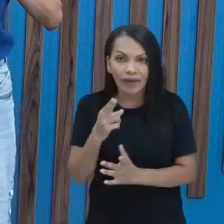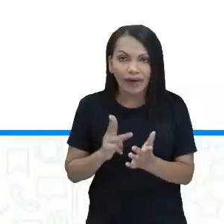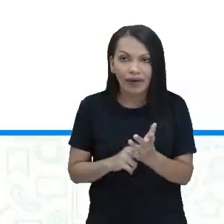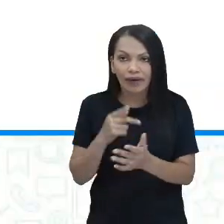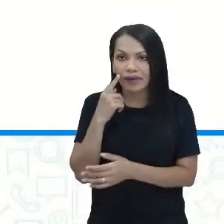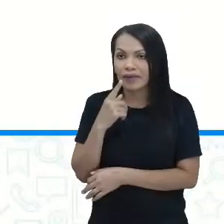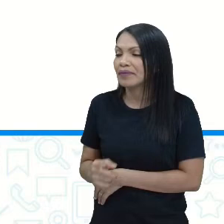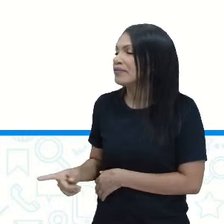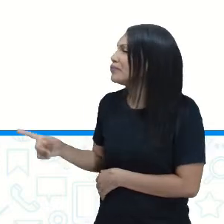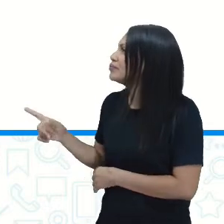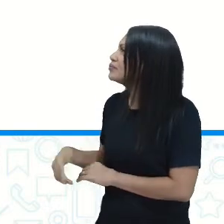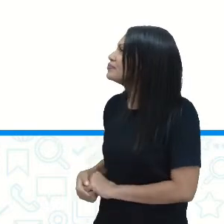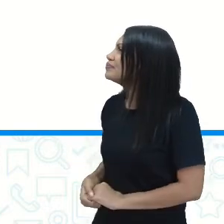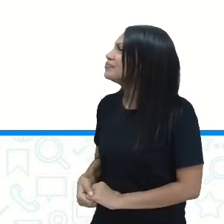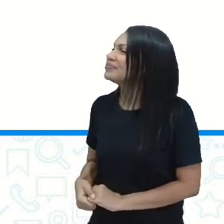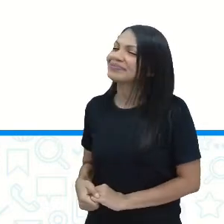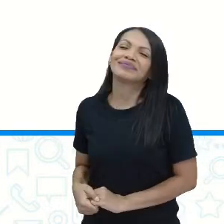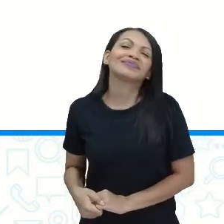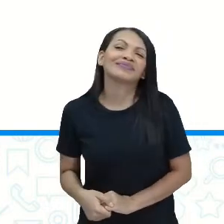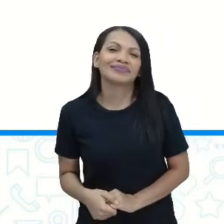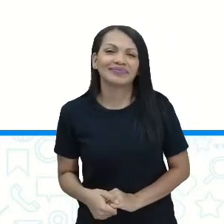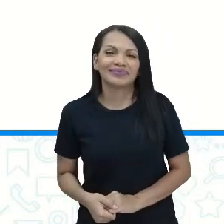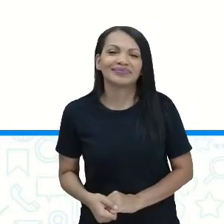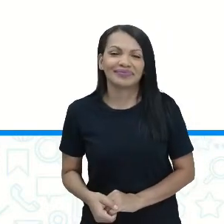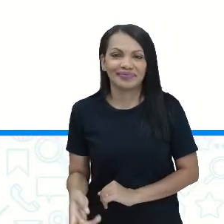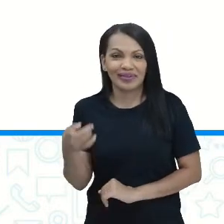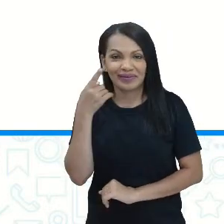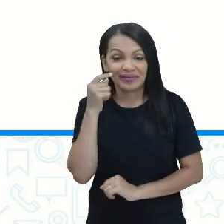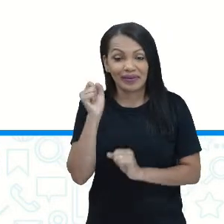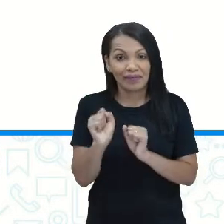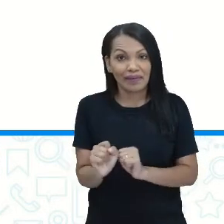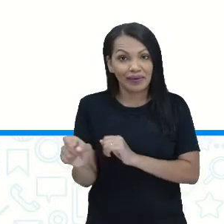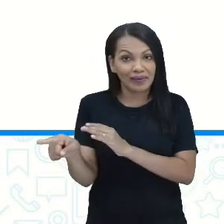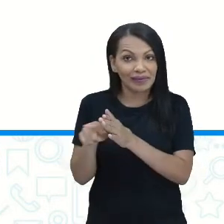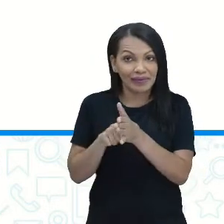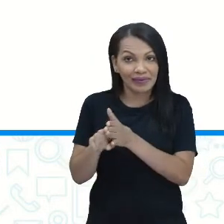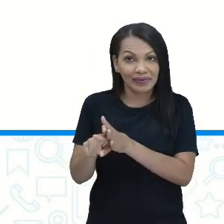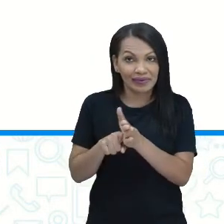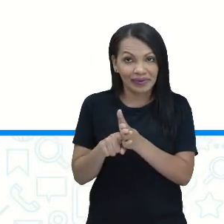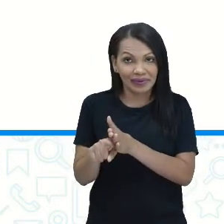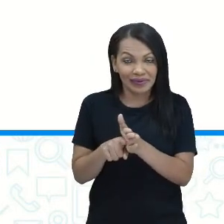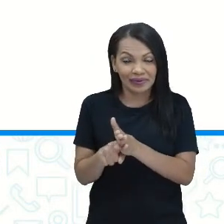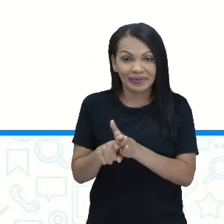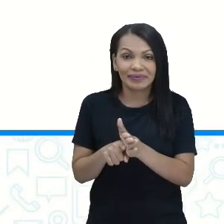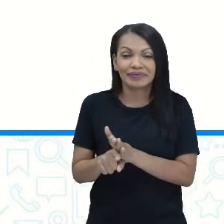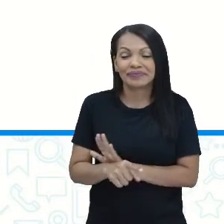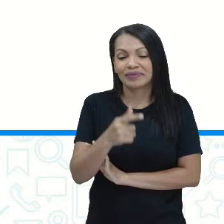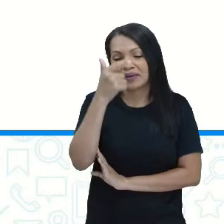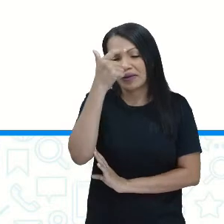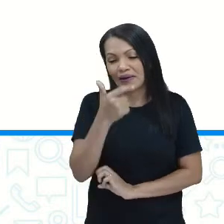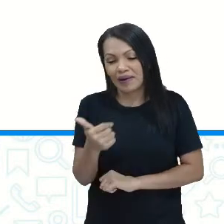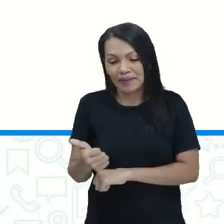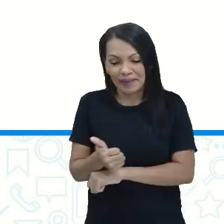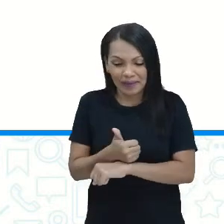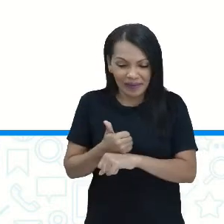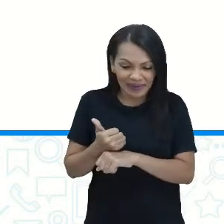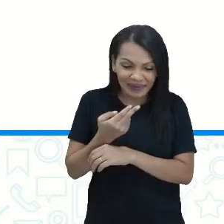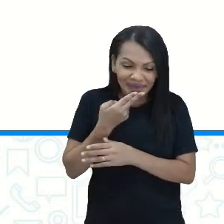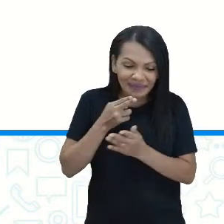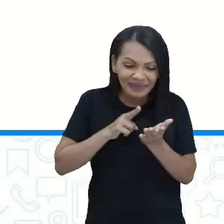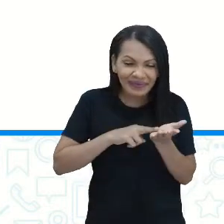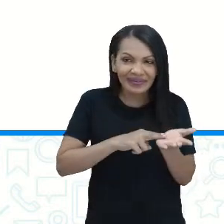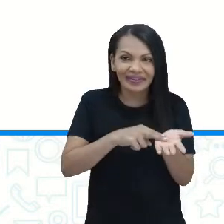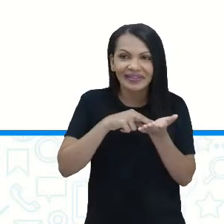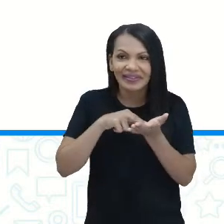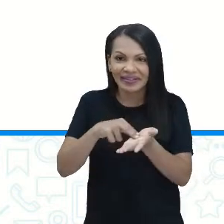Olha só. O livrinho é esse que você pode pesquisar, tá certo? Aí, procurar aí na internet sobre esse livrinho.